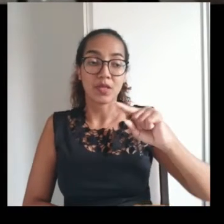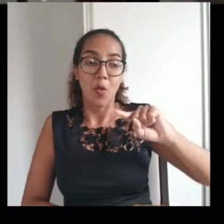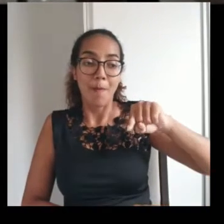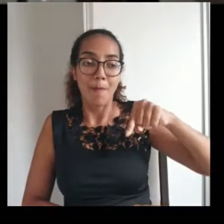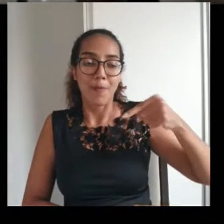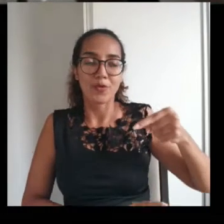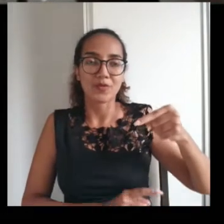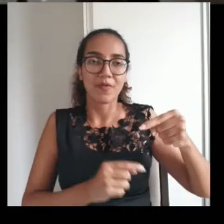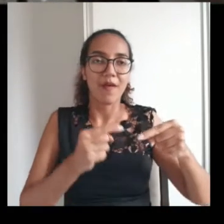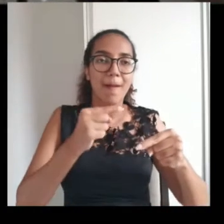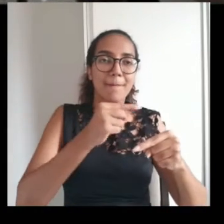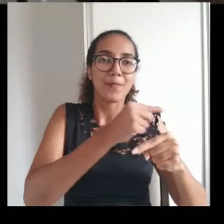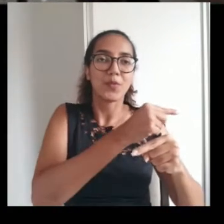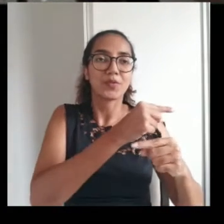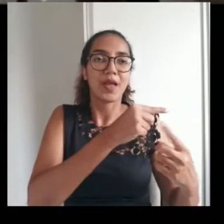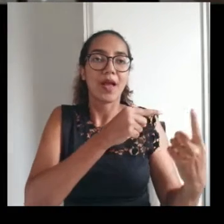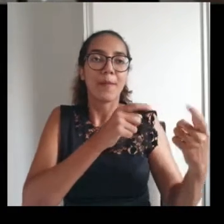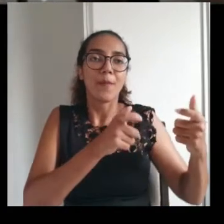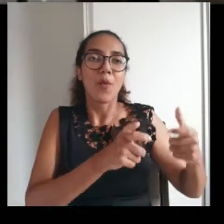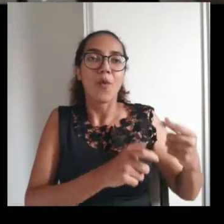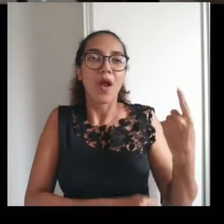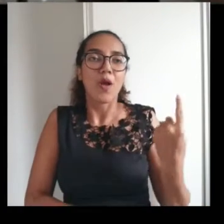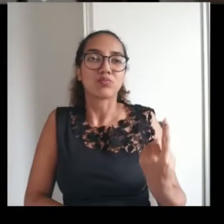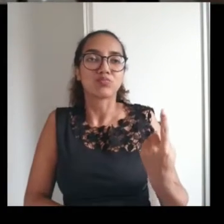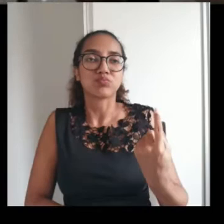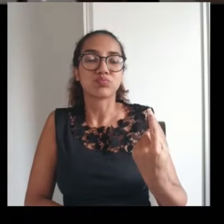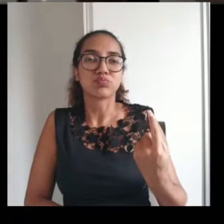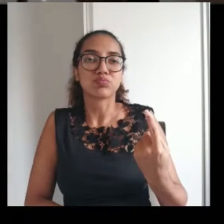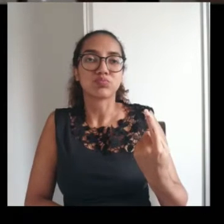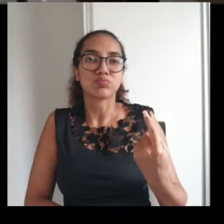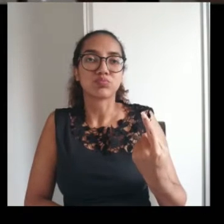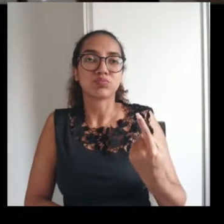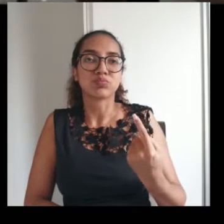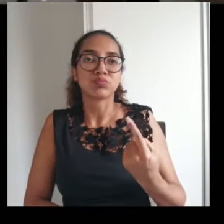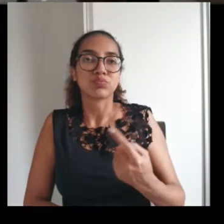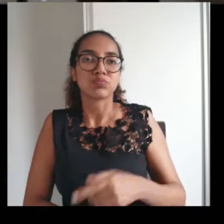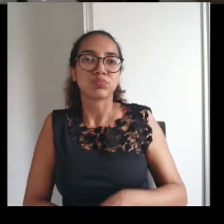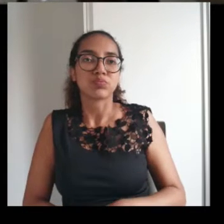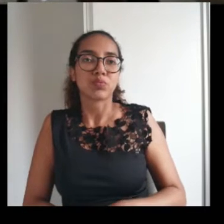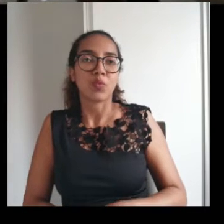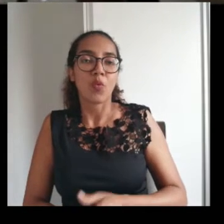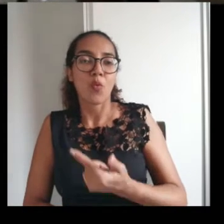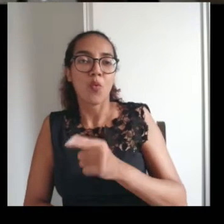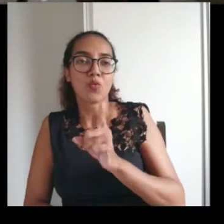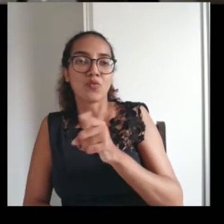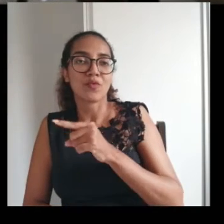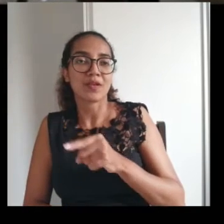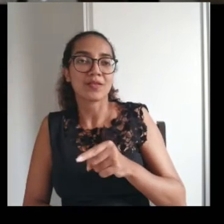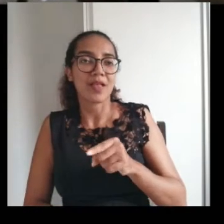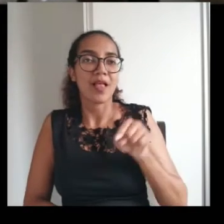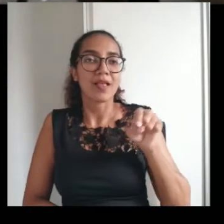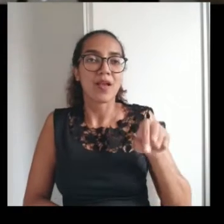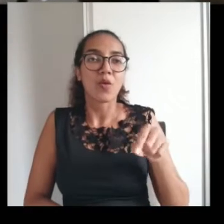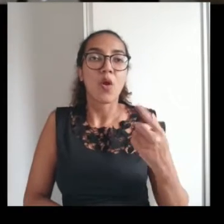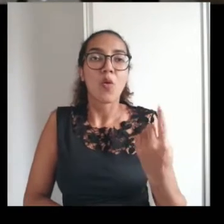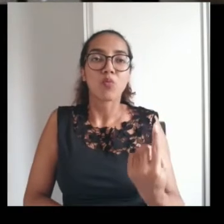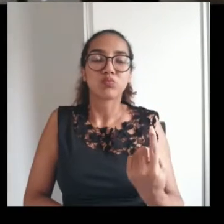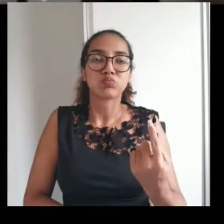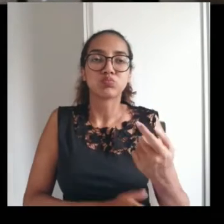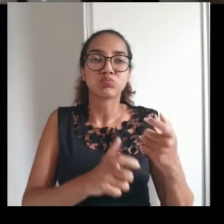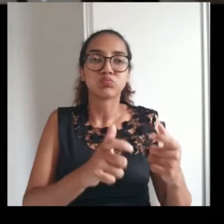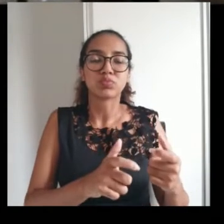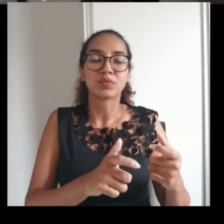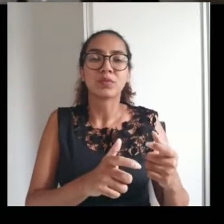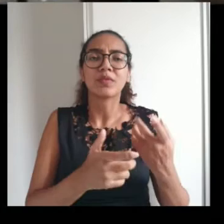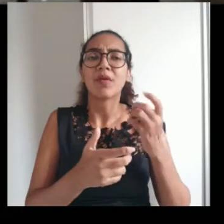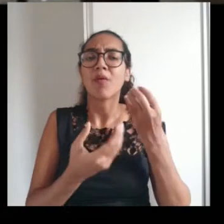para a posição 1. Né? Isso aqui vai morrer. E aqui vai passar a ser 1. Ou seja, eu criei um mecanismo